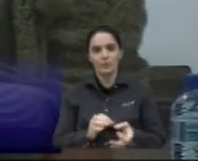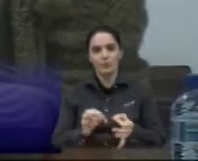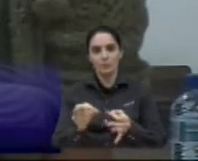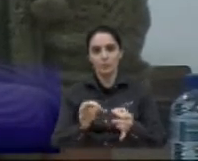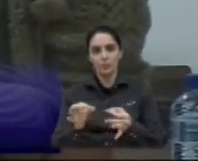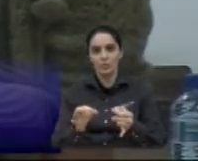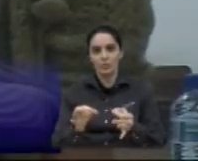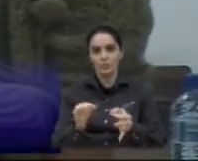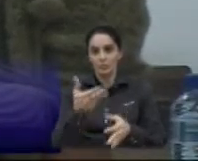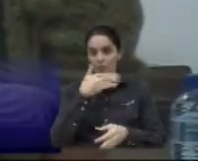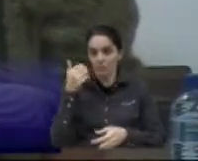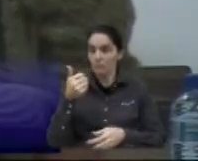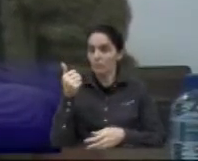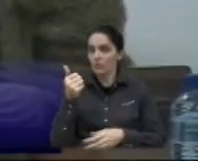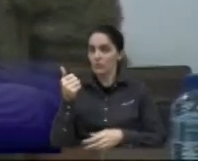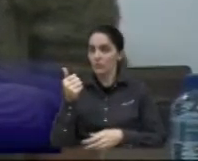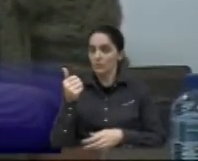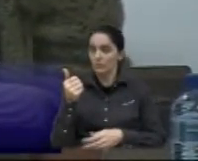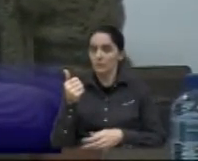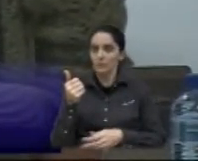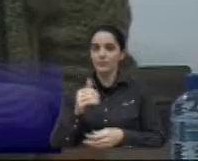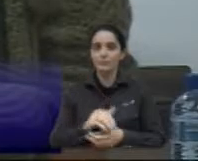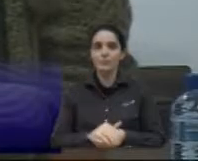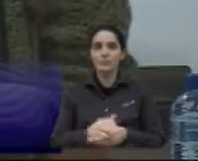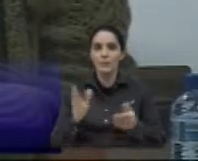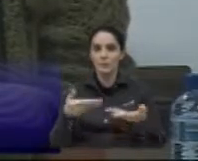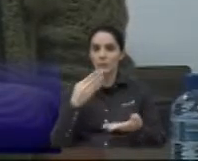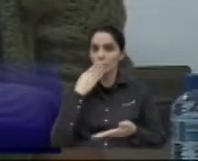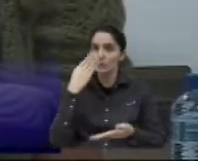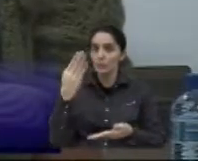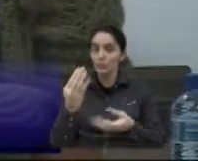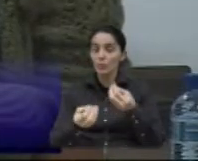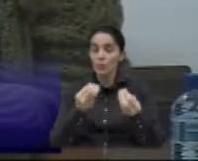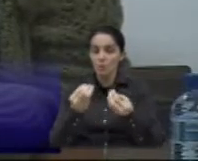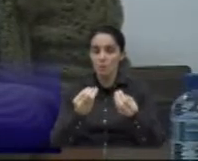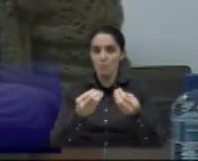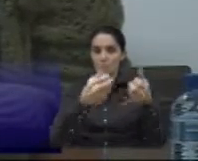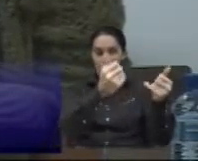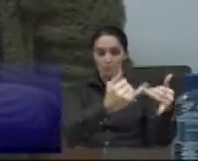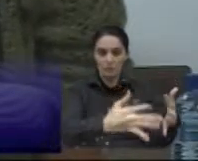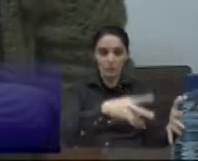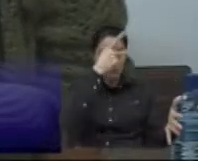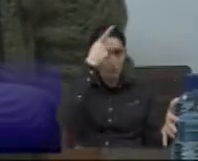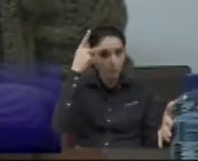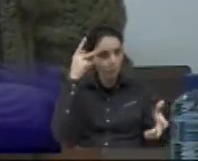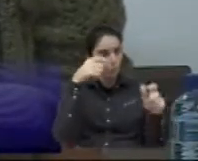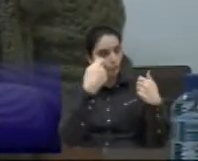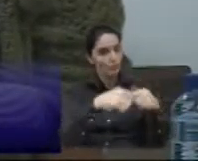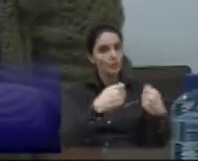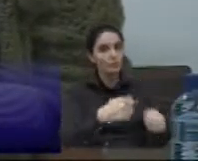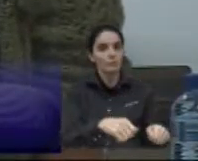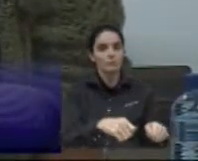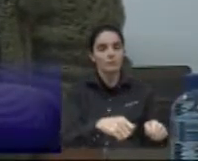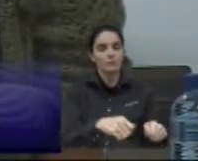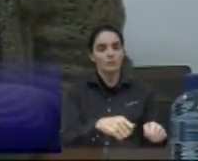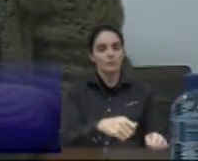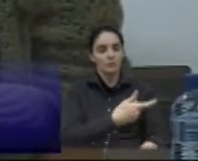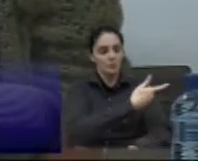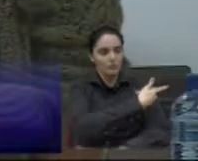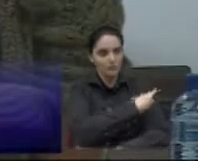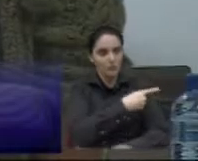para que essa casa saiba como orientar a essas pessoas que precisam ter essa vacina